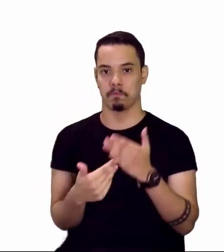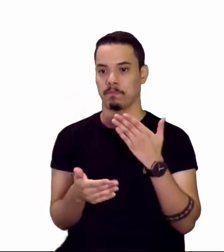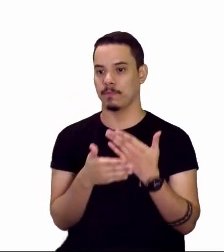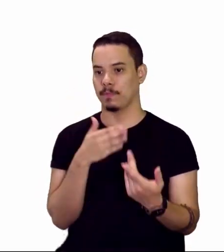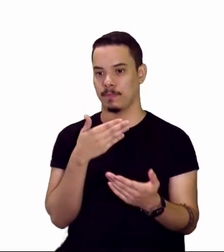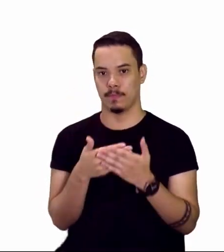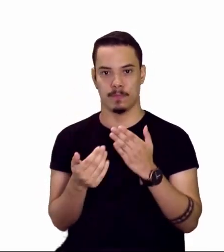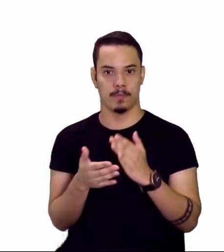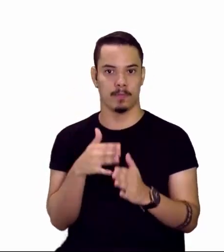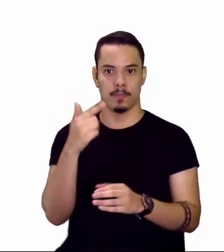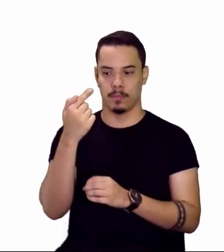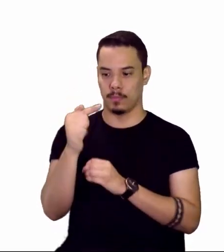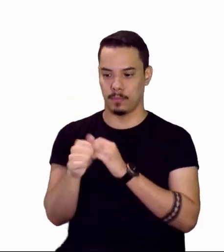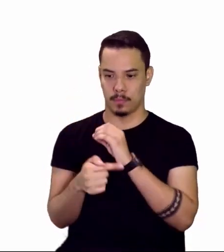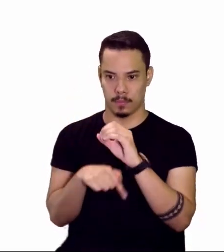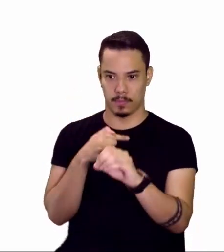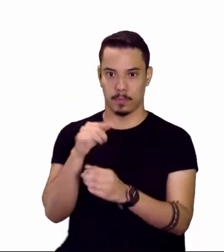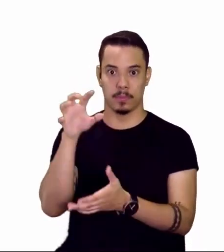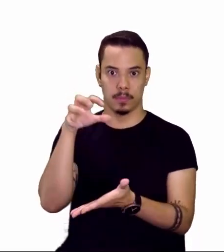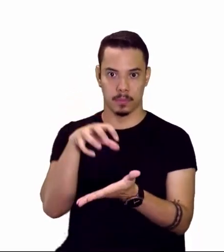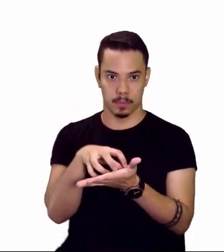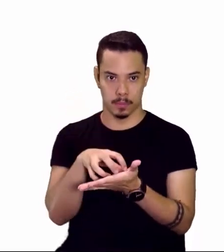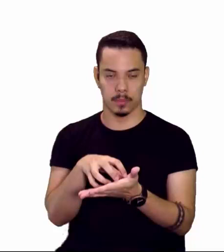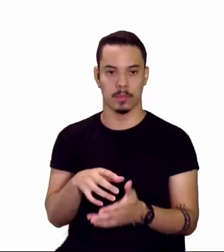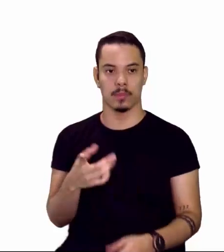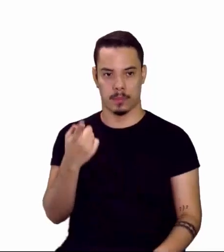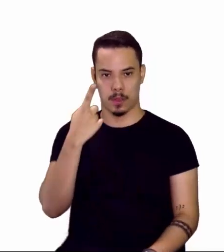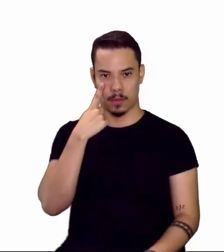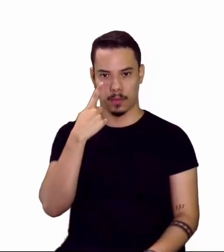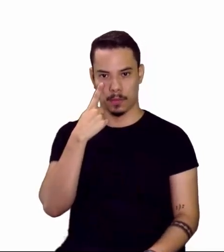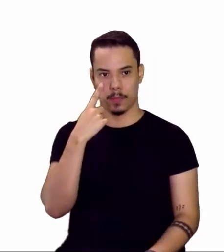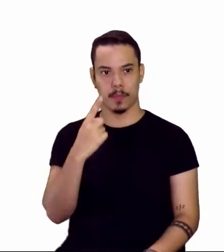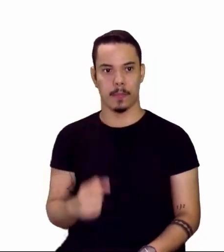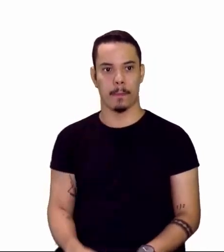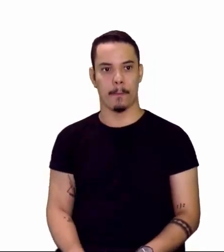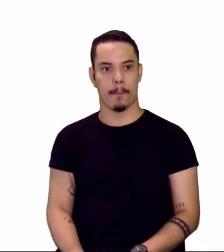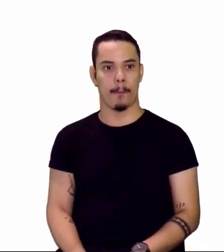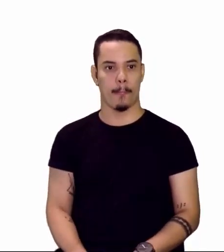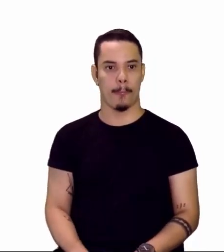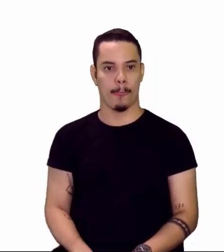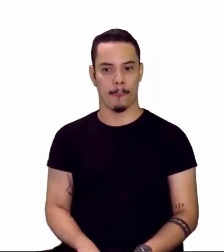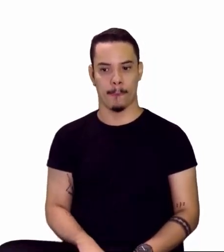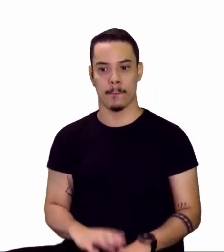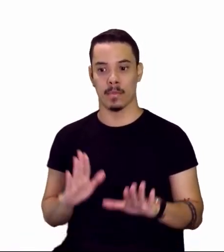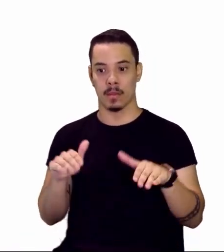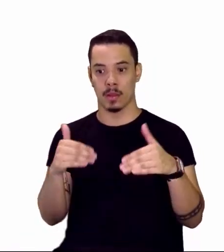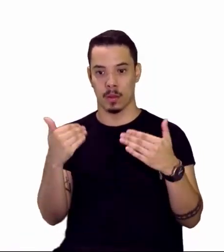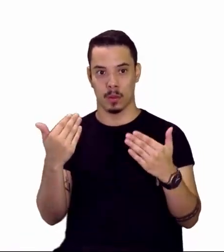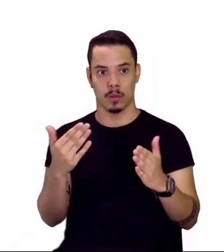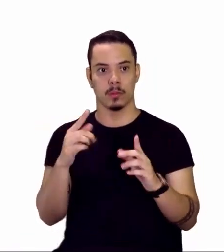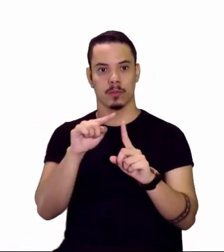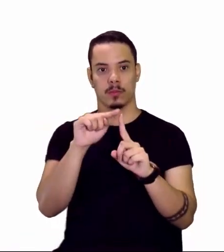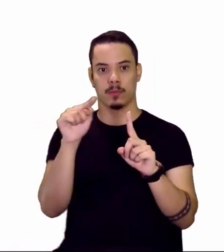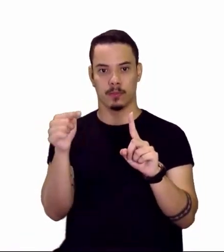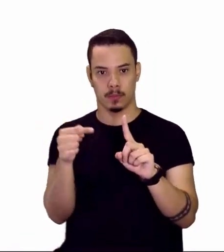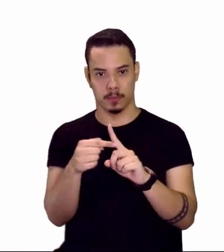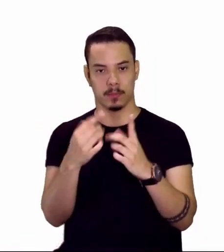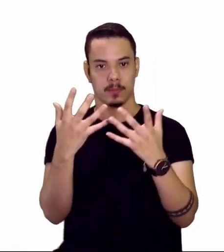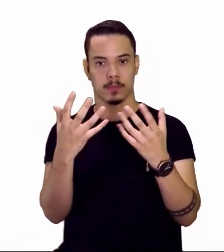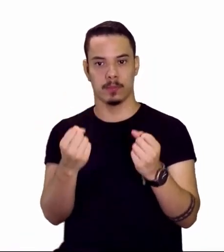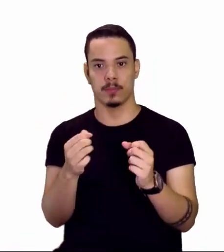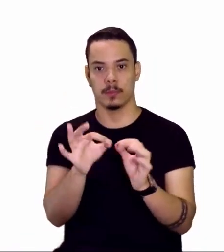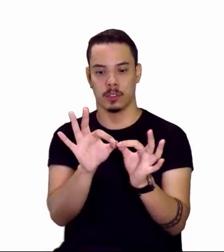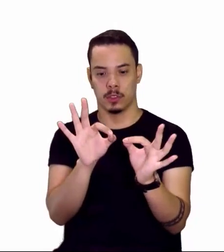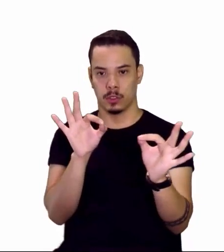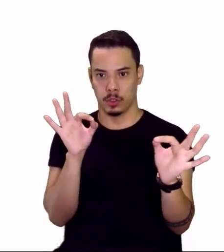independente do átomo central. Vamos ver então, olha. É quando o ângulo que permite a maior distância